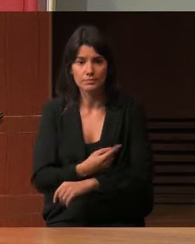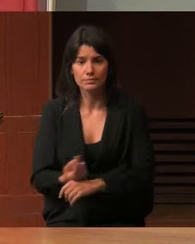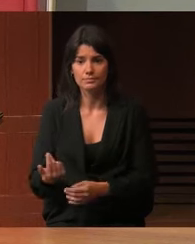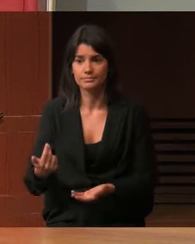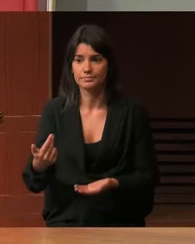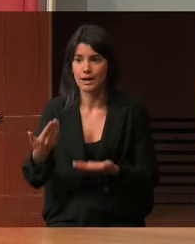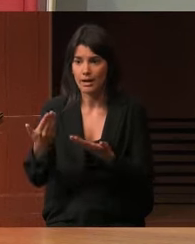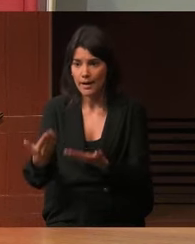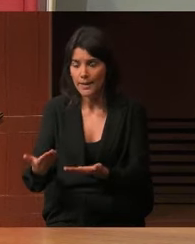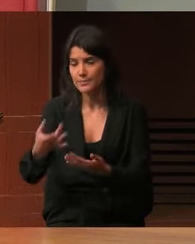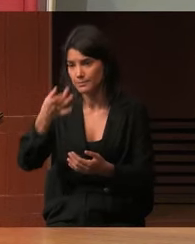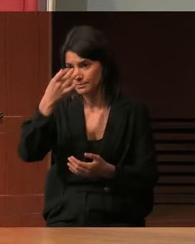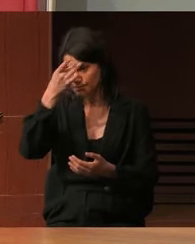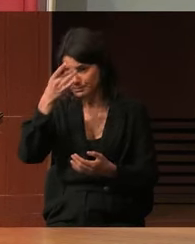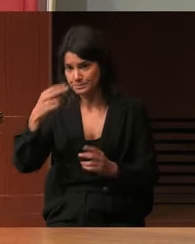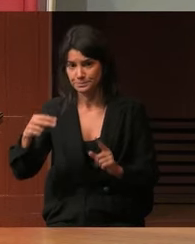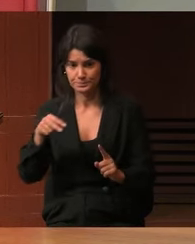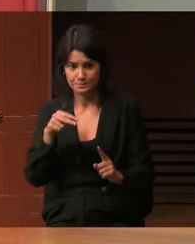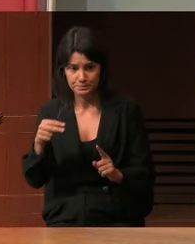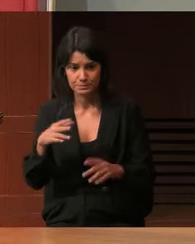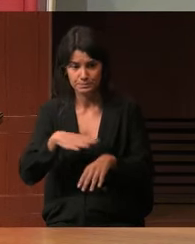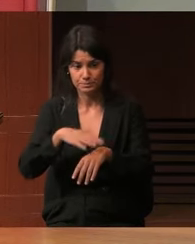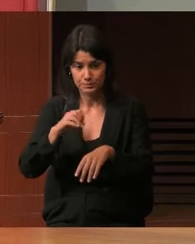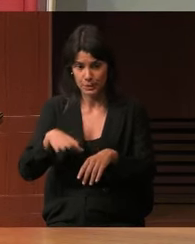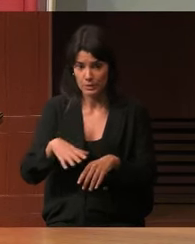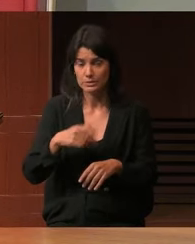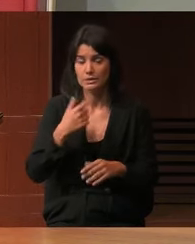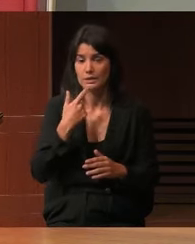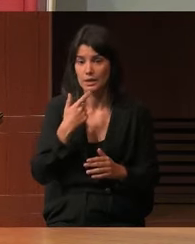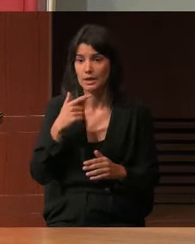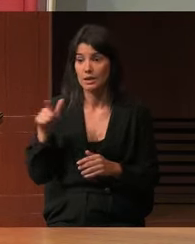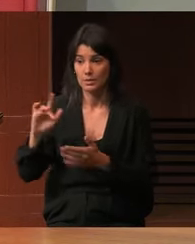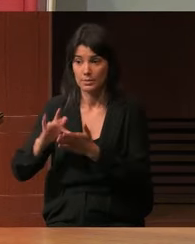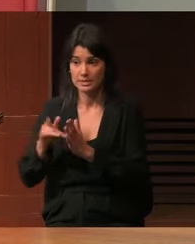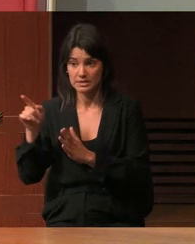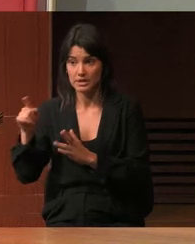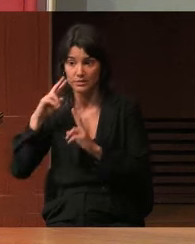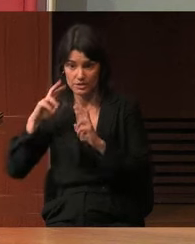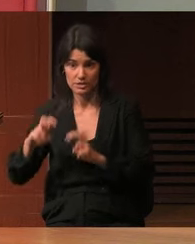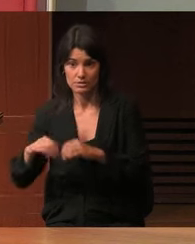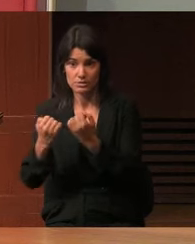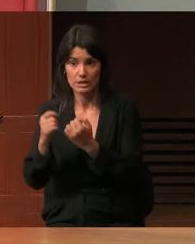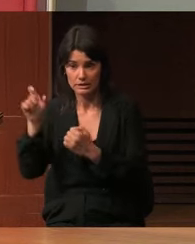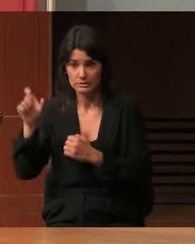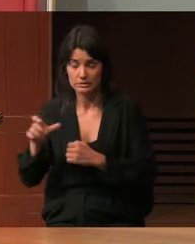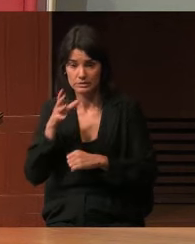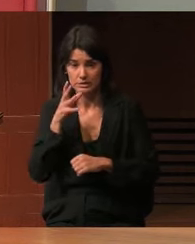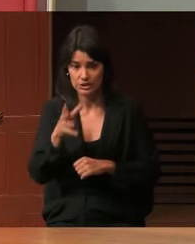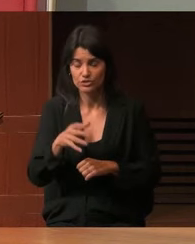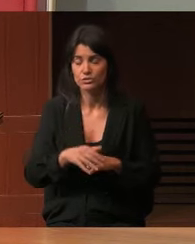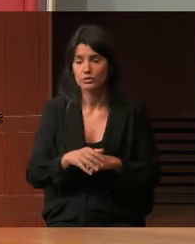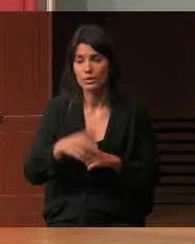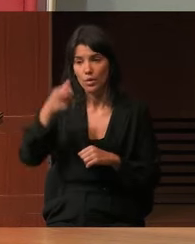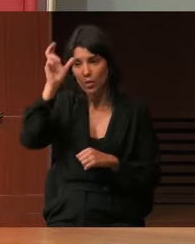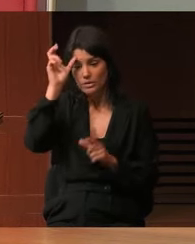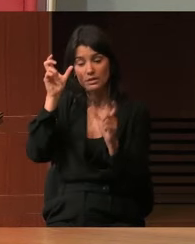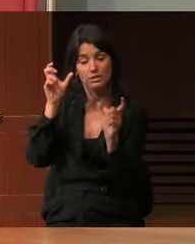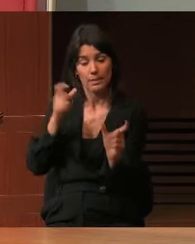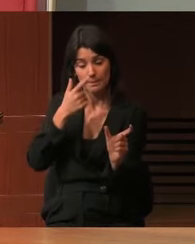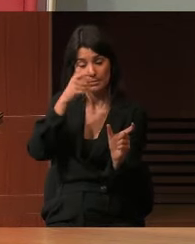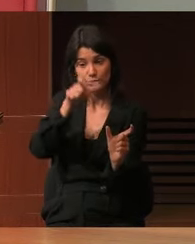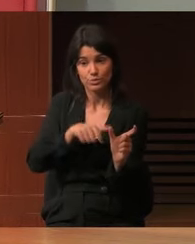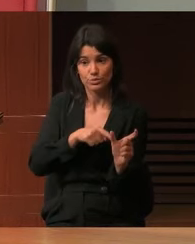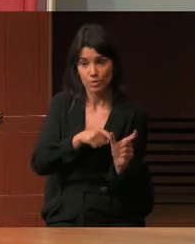de vista, razão pela qual, nas palavras ainda do antropólogo brasileiro, cito o conceito de pessoa, centro